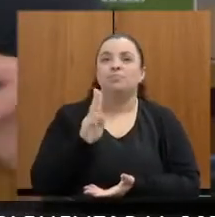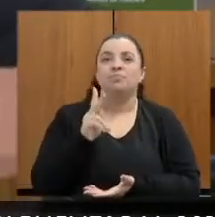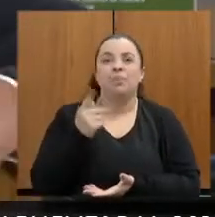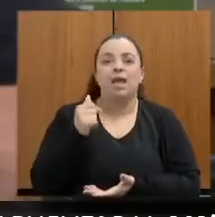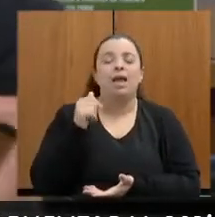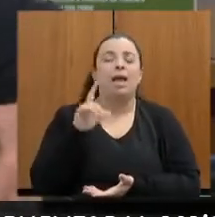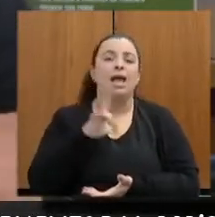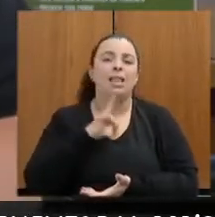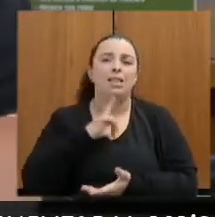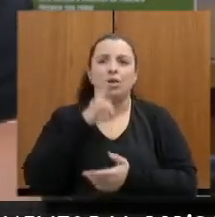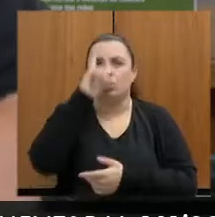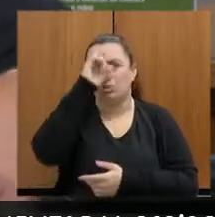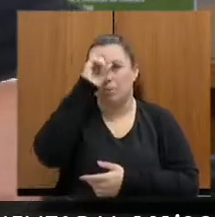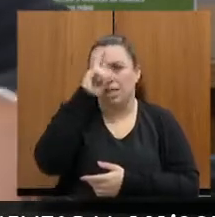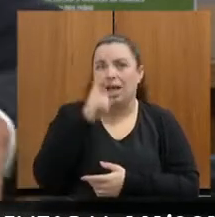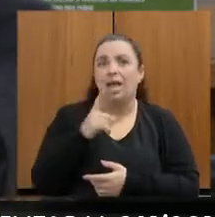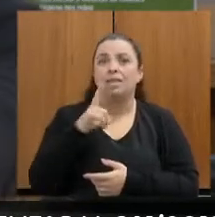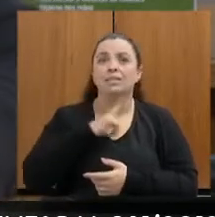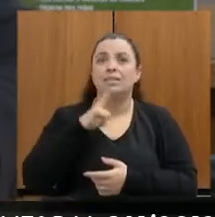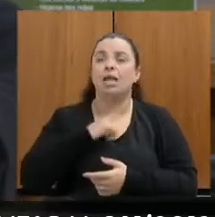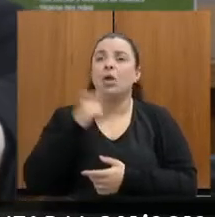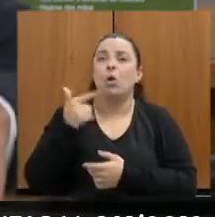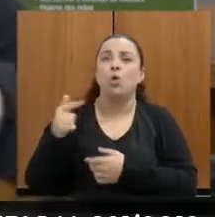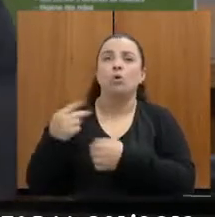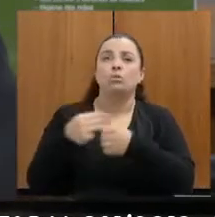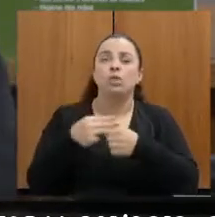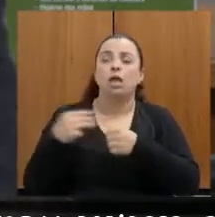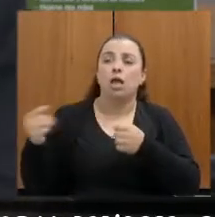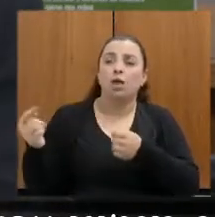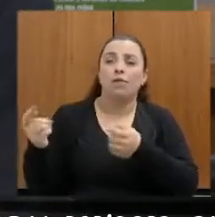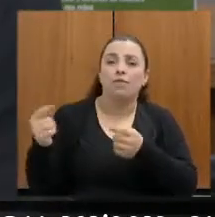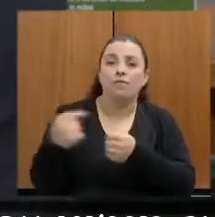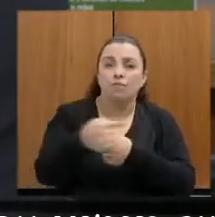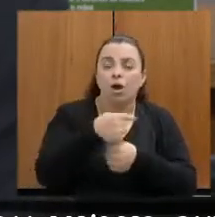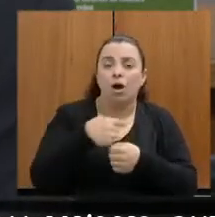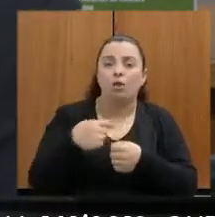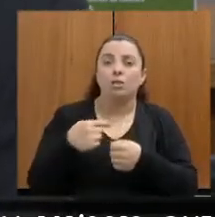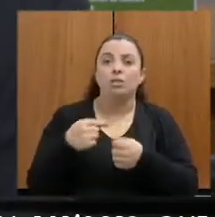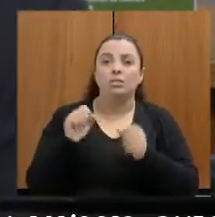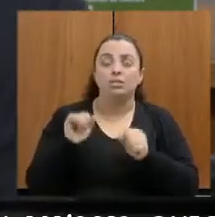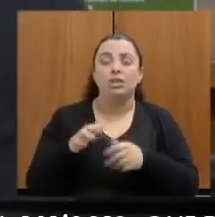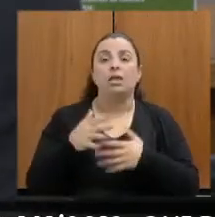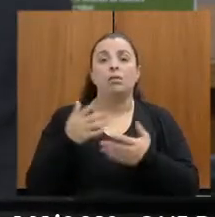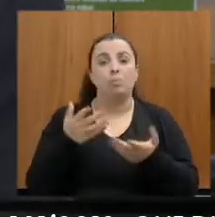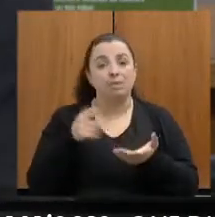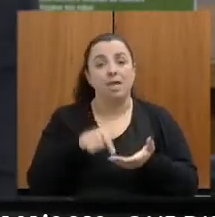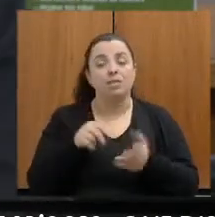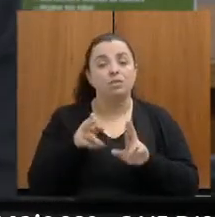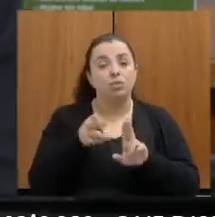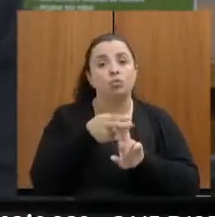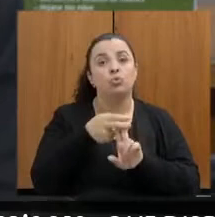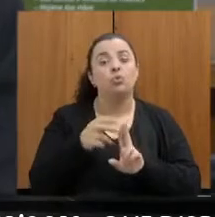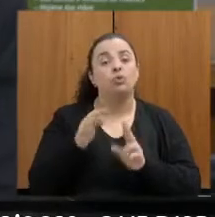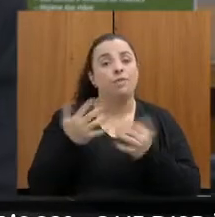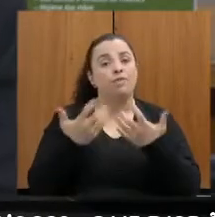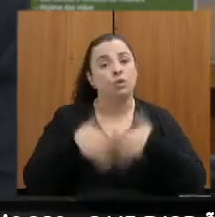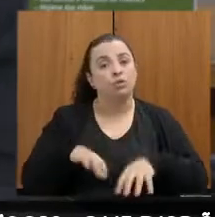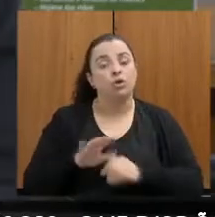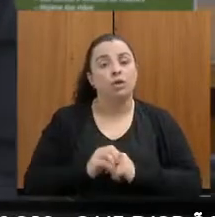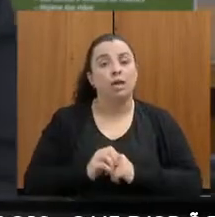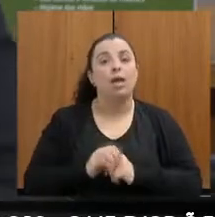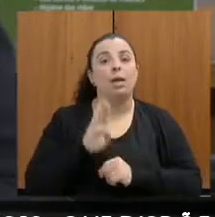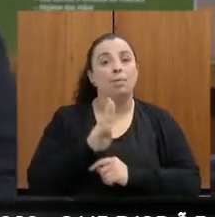municípios da região em volta mas é assim que o SUS funciona Belo Horizonte recebe recurso dos Municípios em